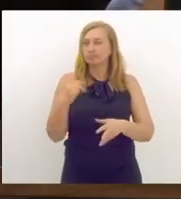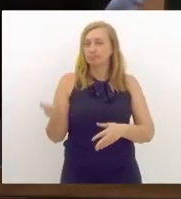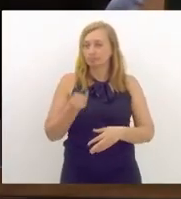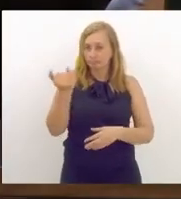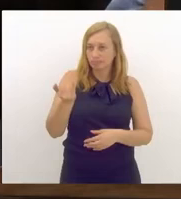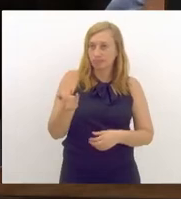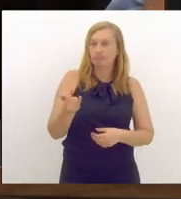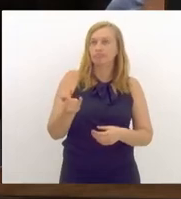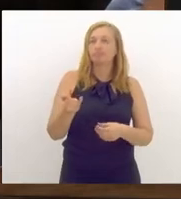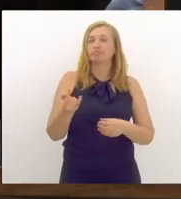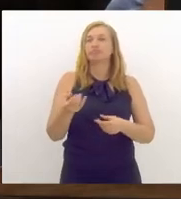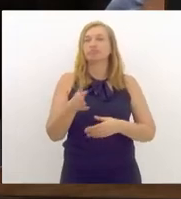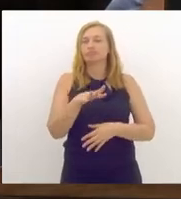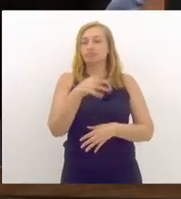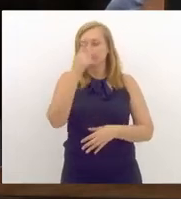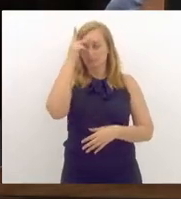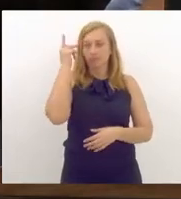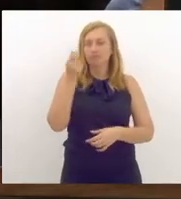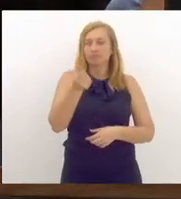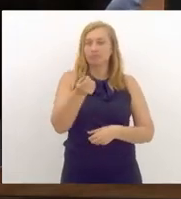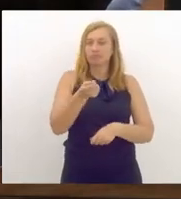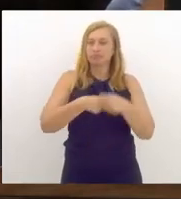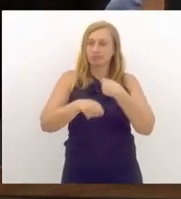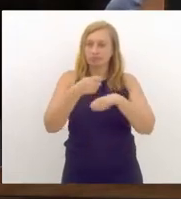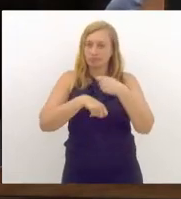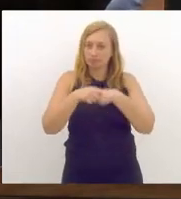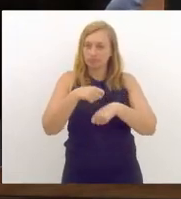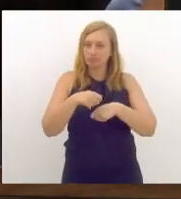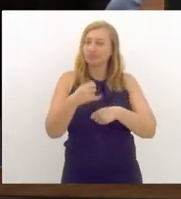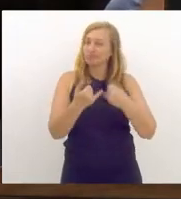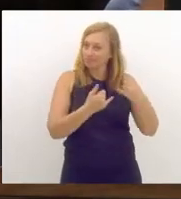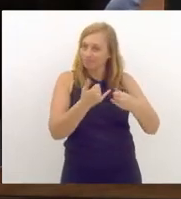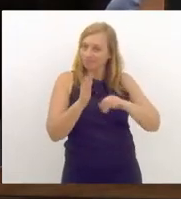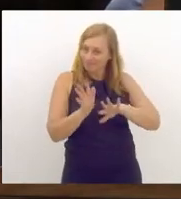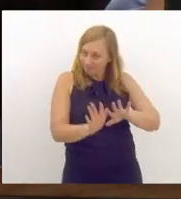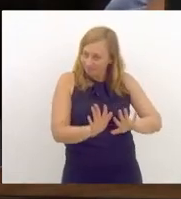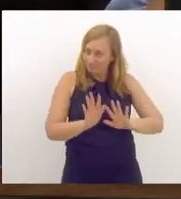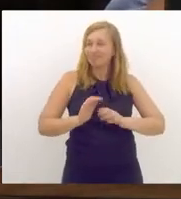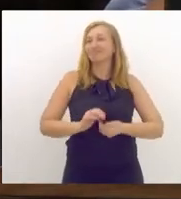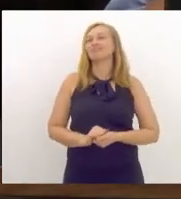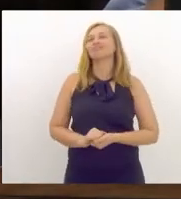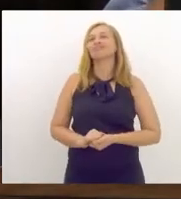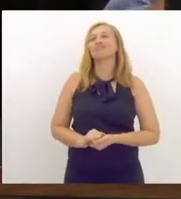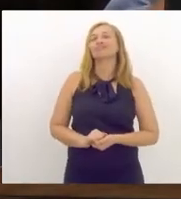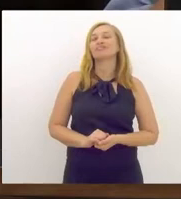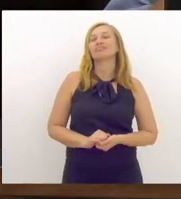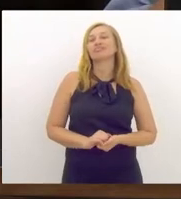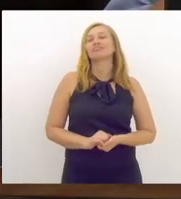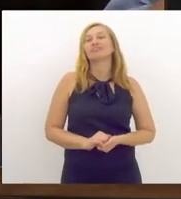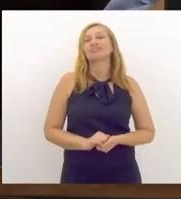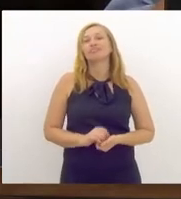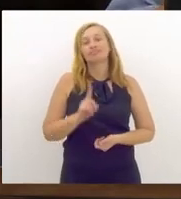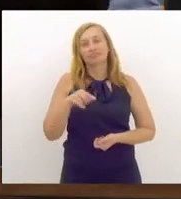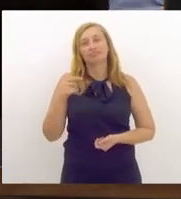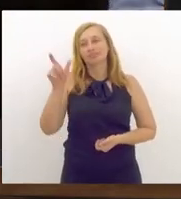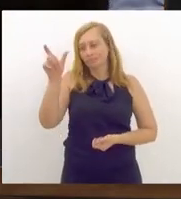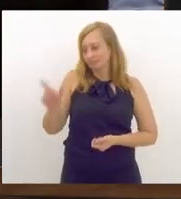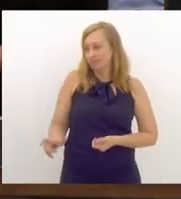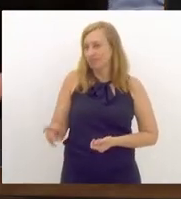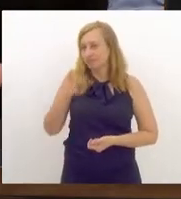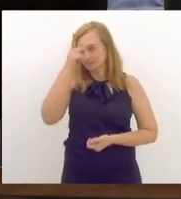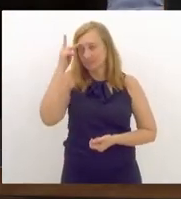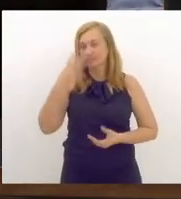esse pessoal da economia né brincadeira brincadeira mas é uma pessoa muito